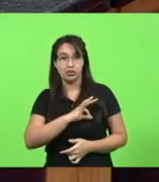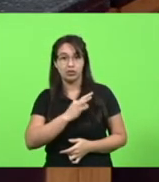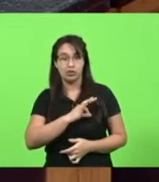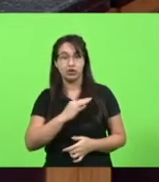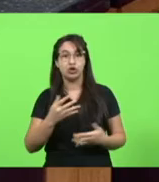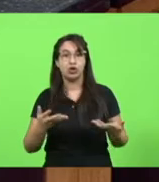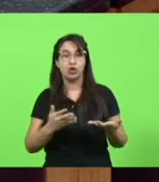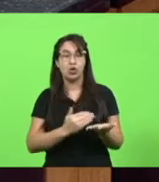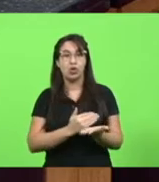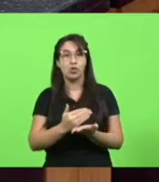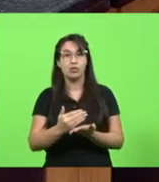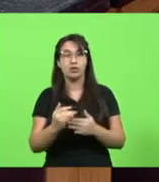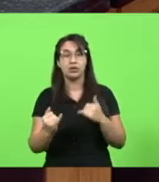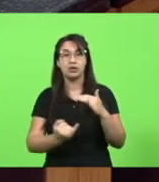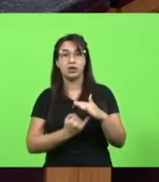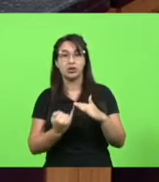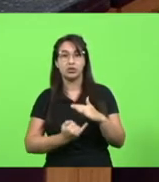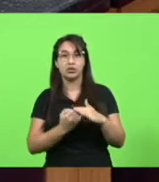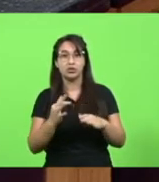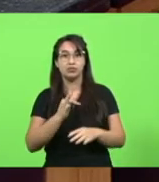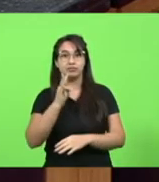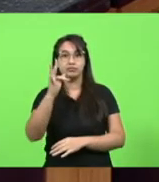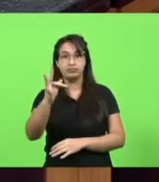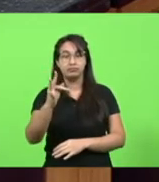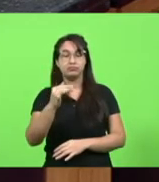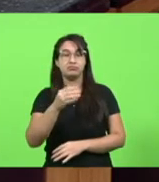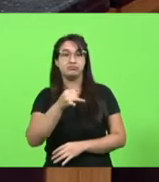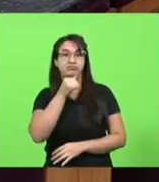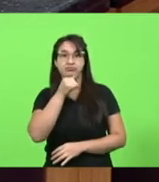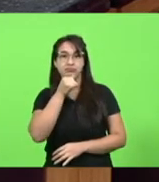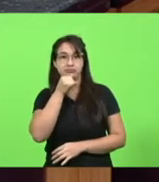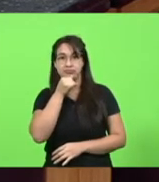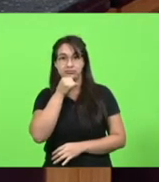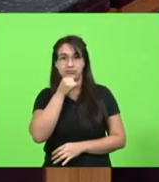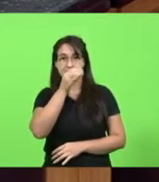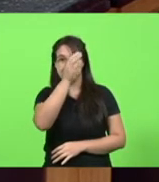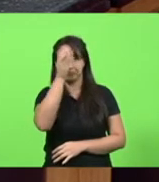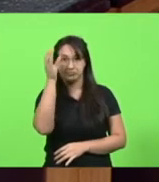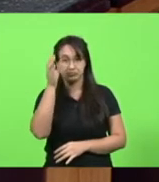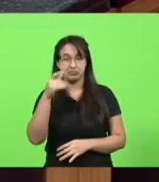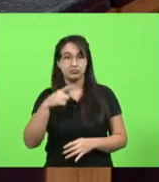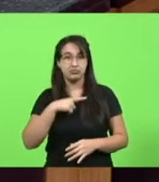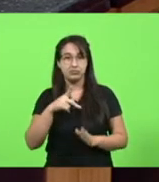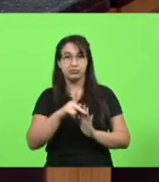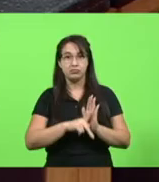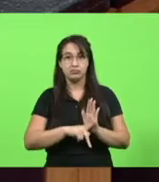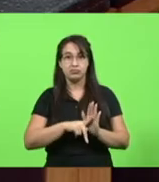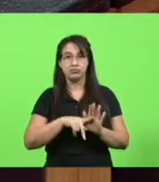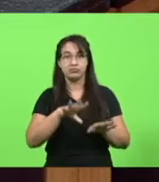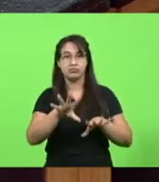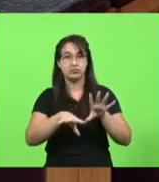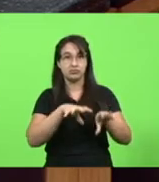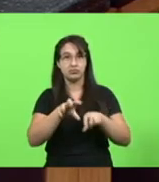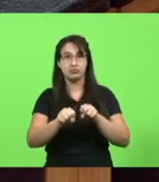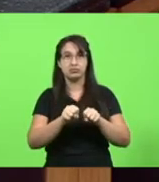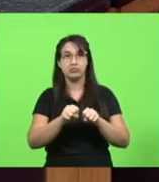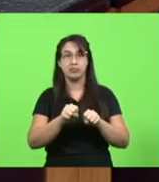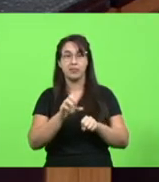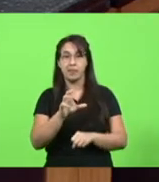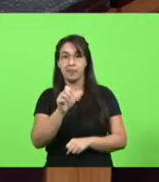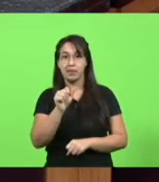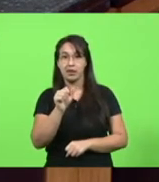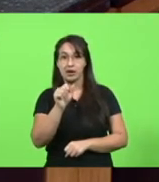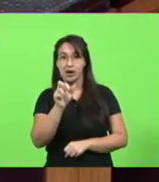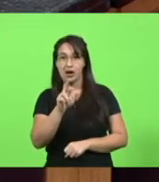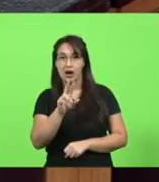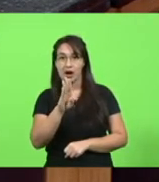no carvão na indústria do futuro. Por exemplo, em Criciúma, tem um projeto piloto para a captação do carvão, do carbono que